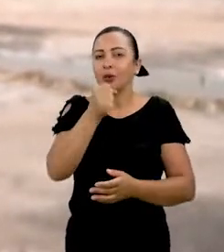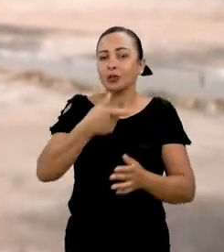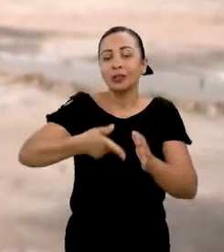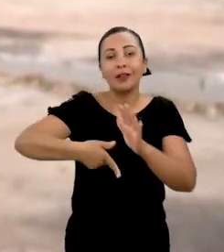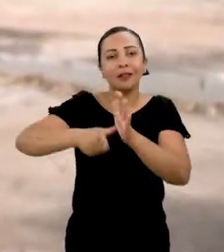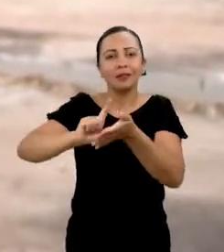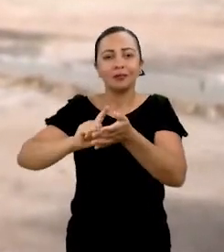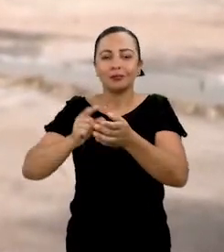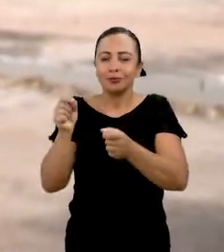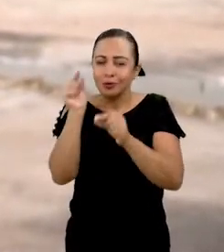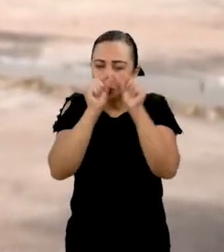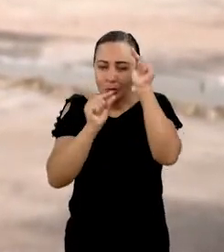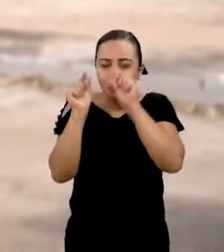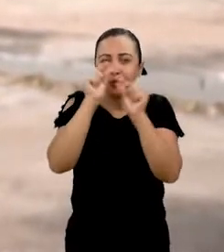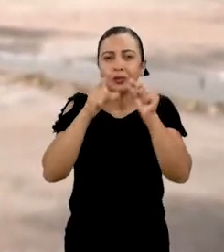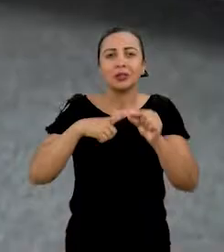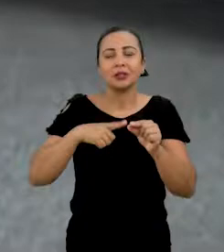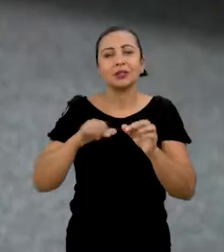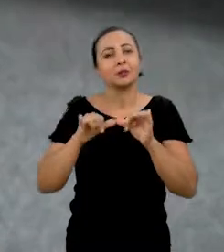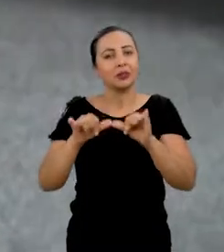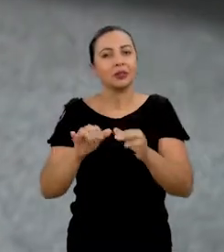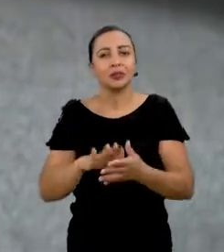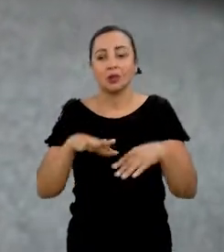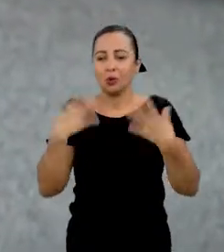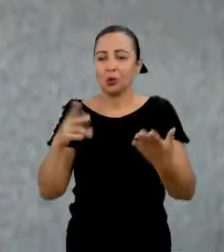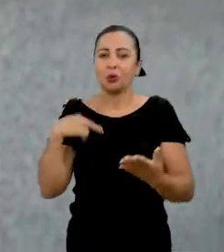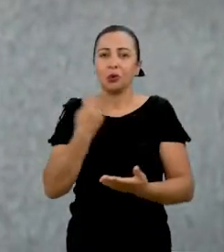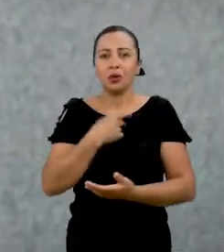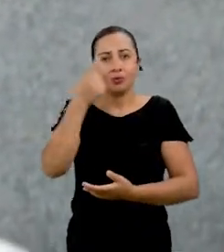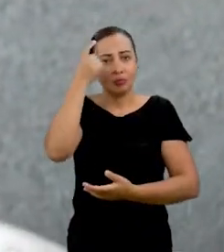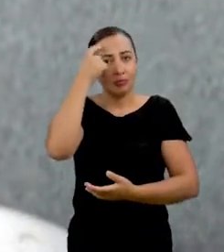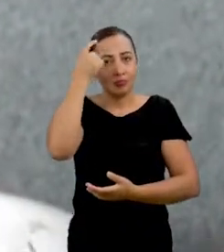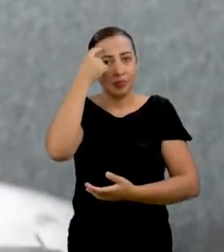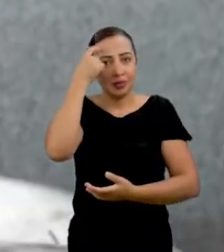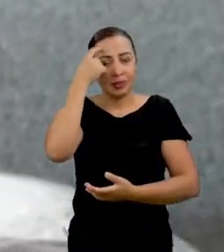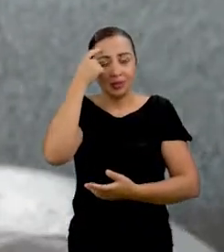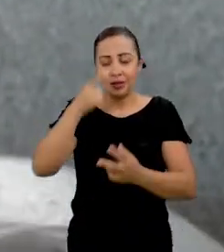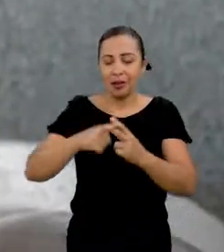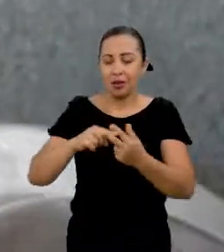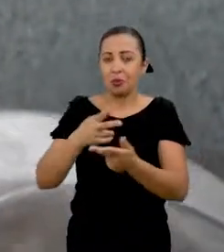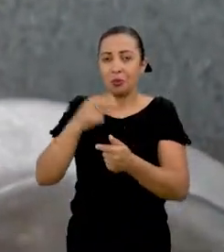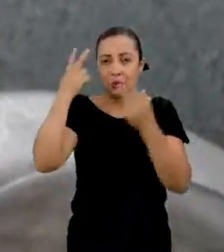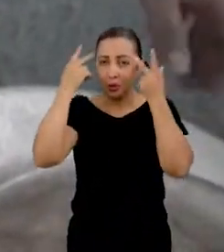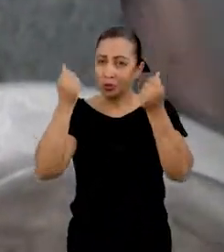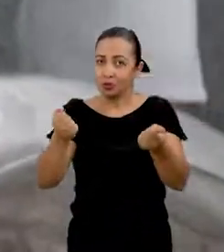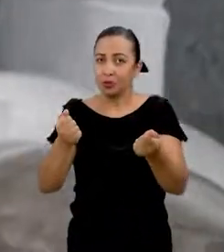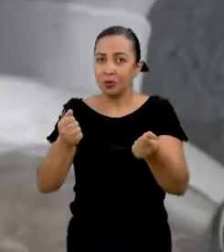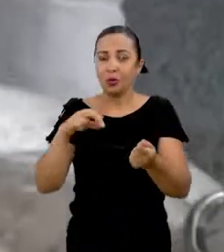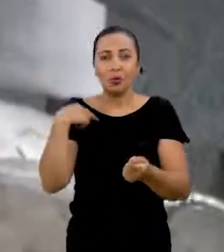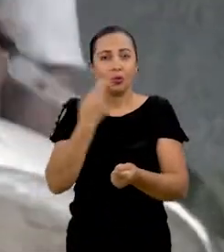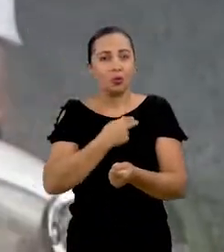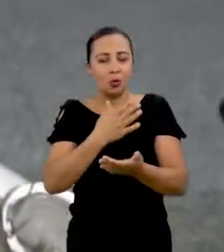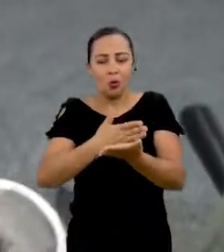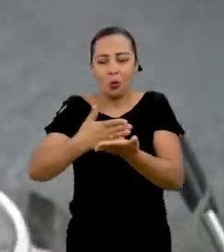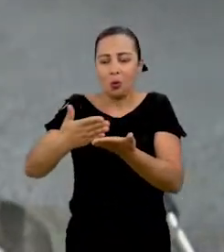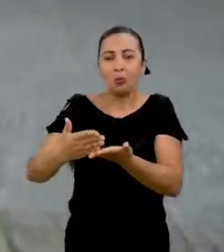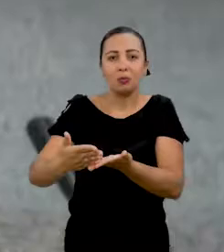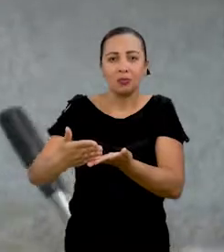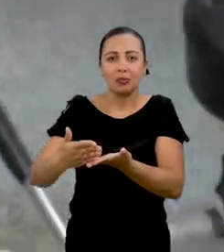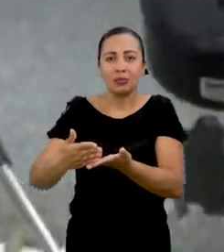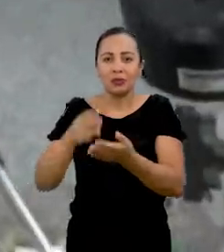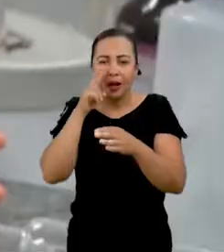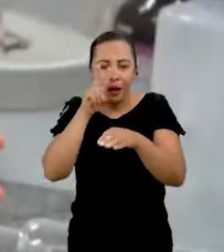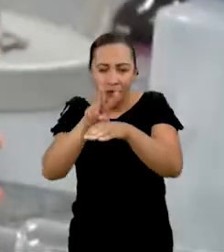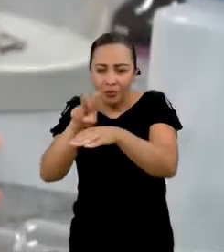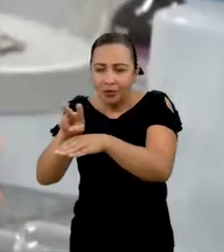alguns antimicrobianos que tem no mercado. E quando a gente pensa em produto natural, nós começamos